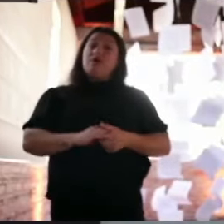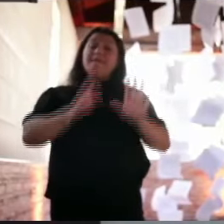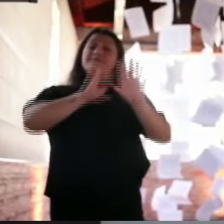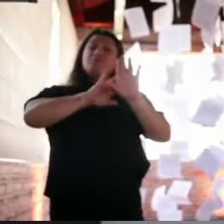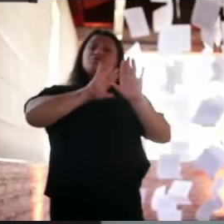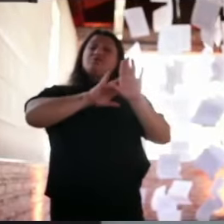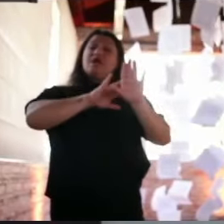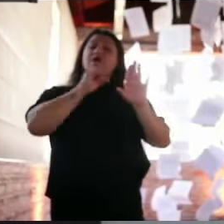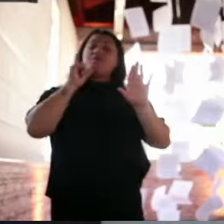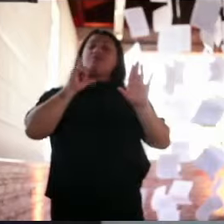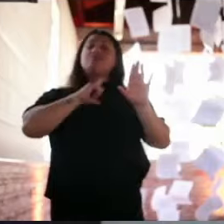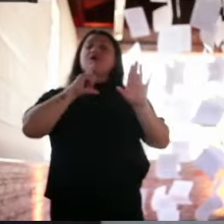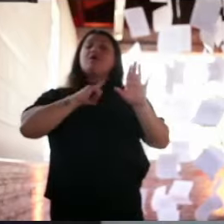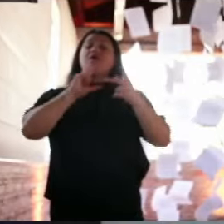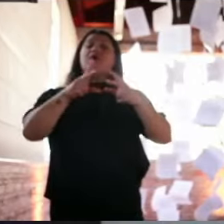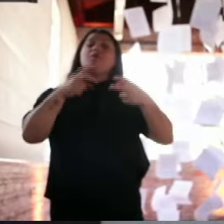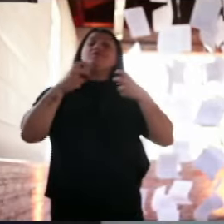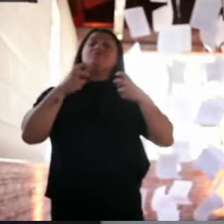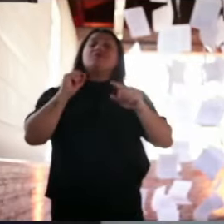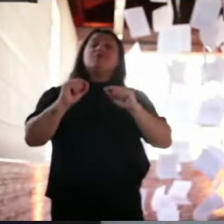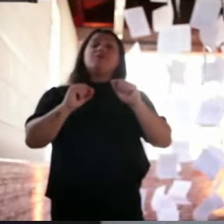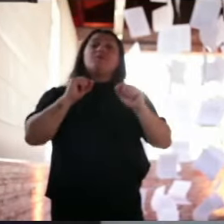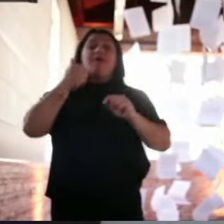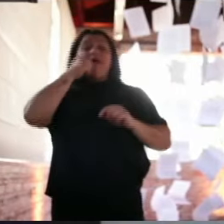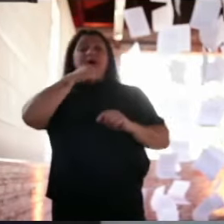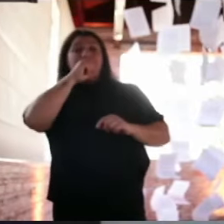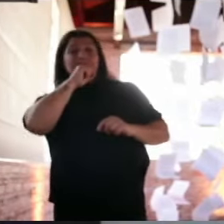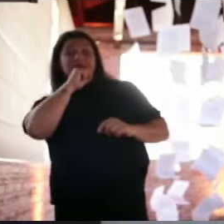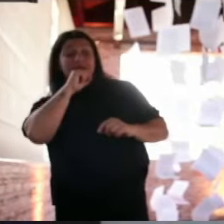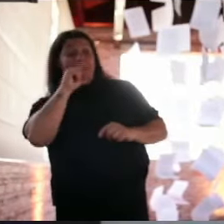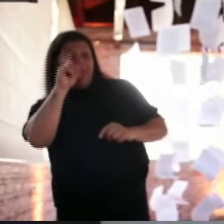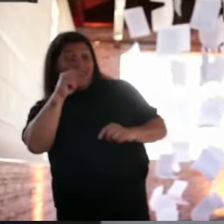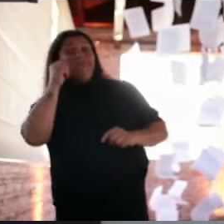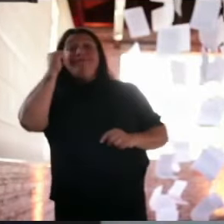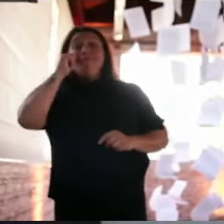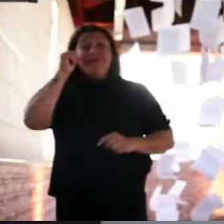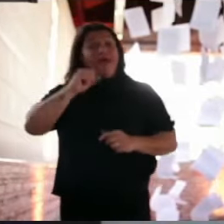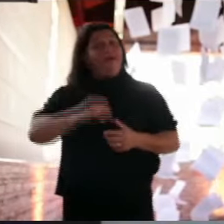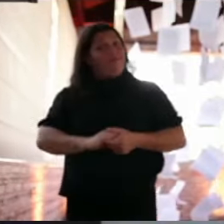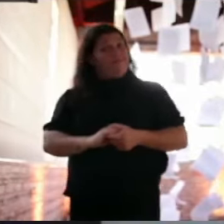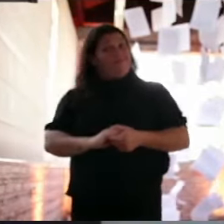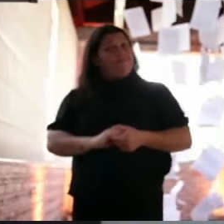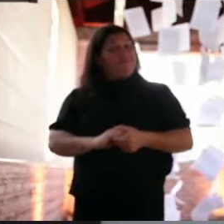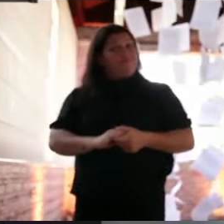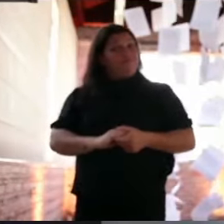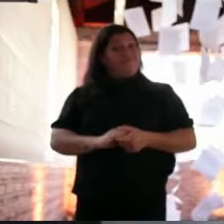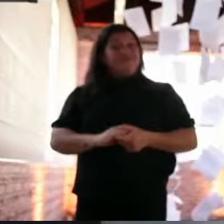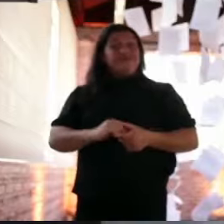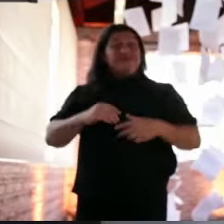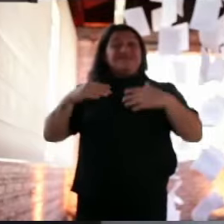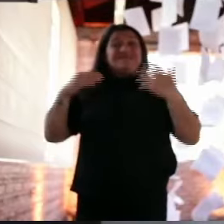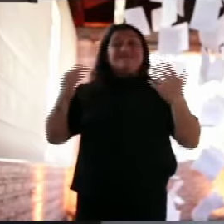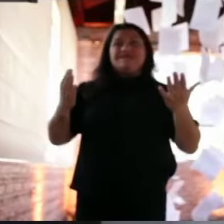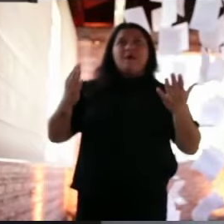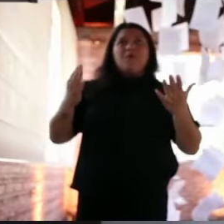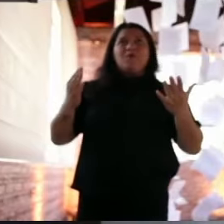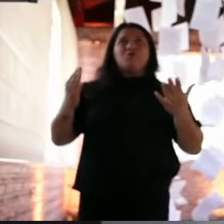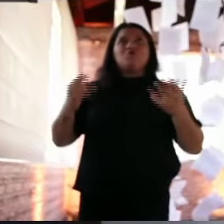é reconhecer que a mulher que a mãe é uma mulher e reconhecer que a mãe é uma mulher tira ela desse